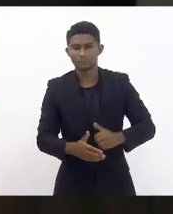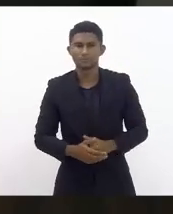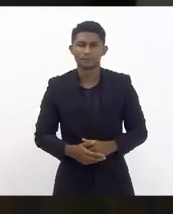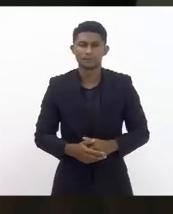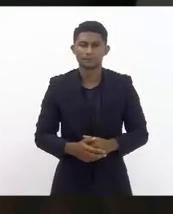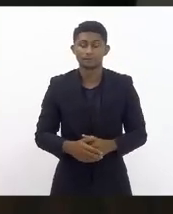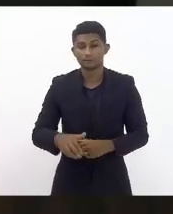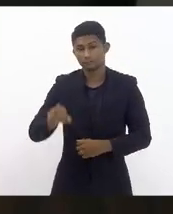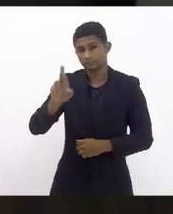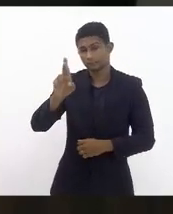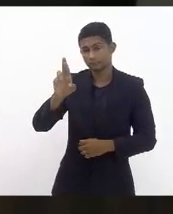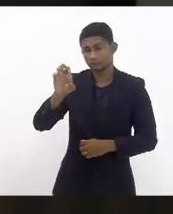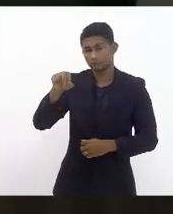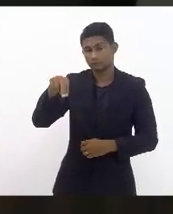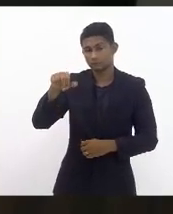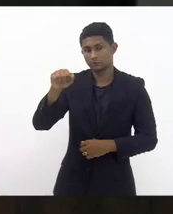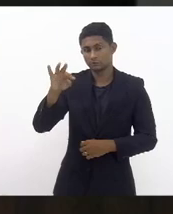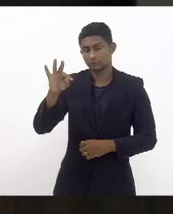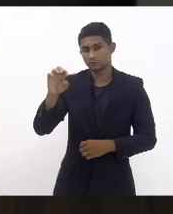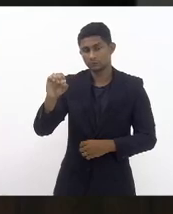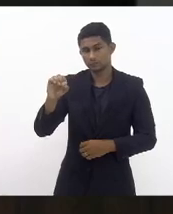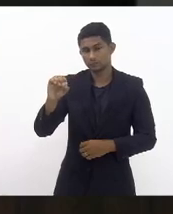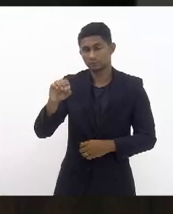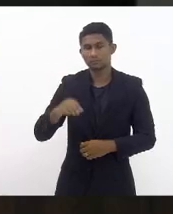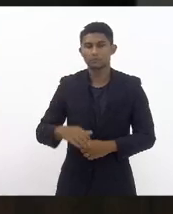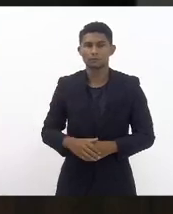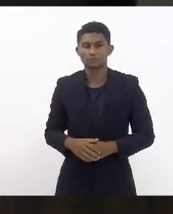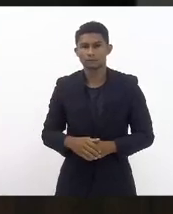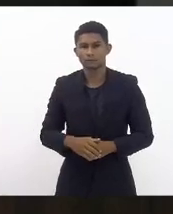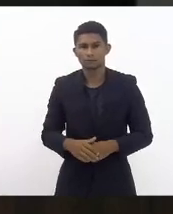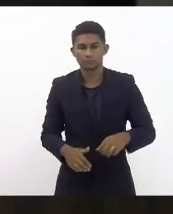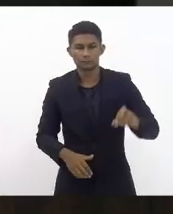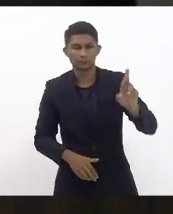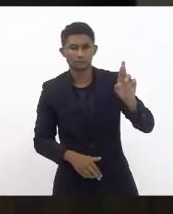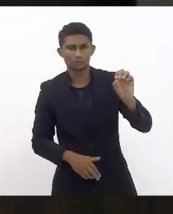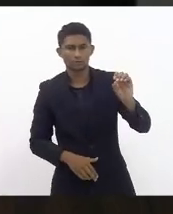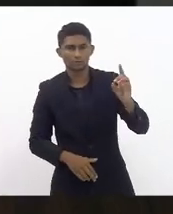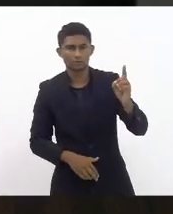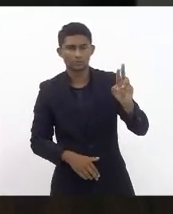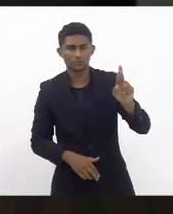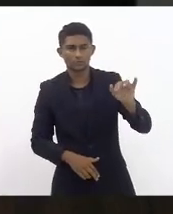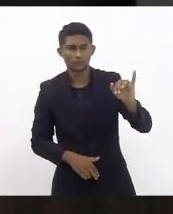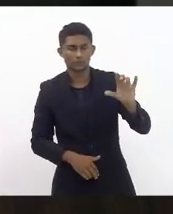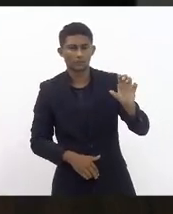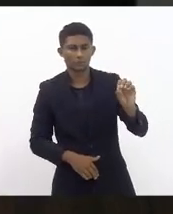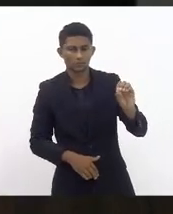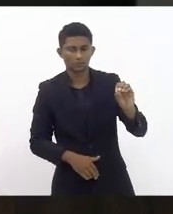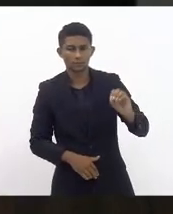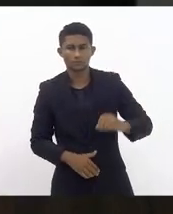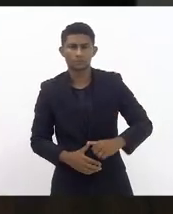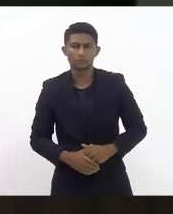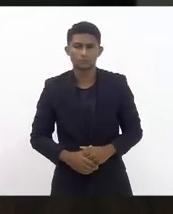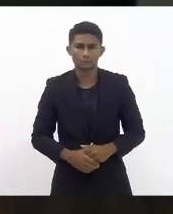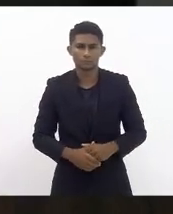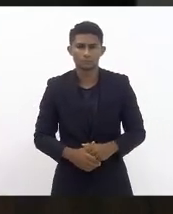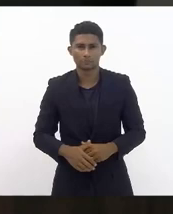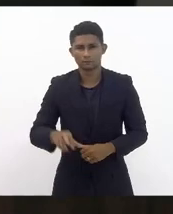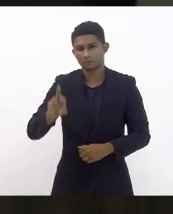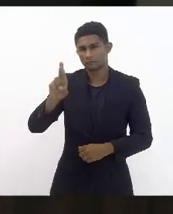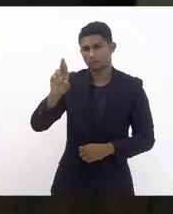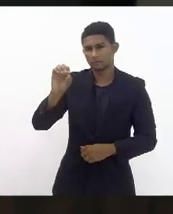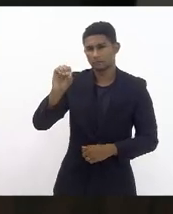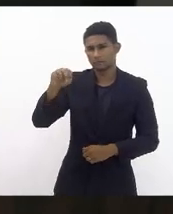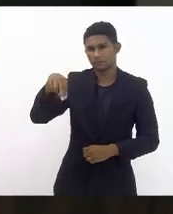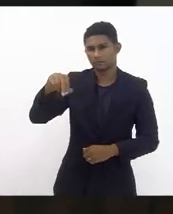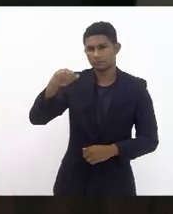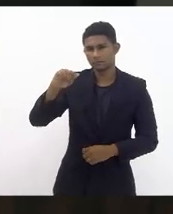Deputado Renato Zaca. Deputado Renato Zaca. Deputado Rodrigo Amorim. Deputado Rodrigo Amorim. Deputado Ronaldo